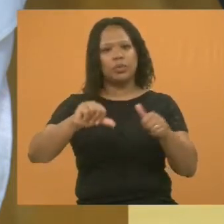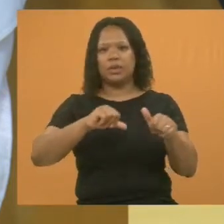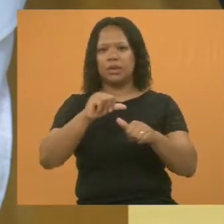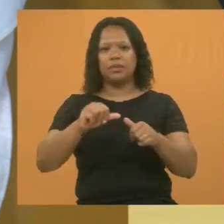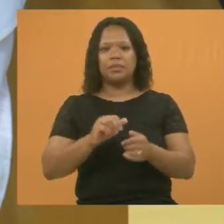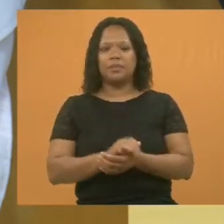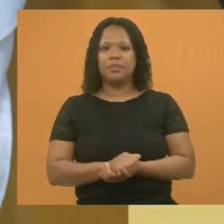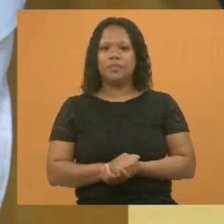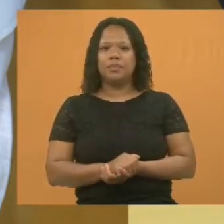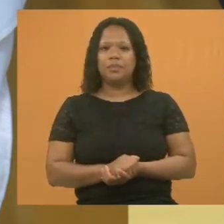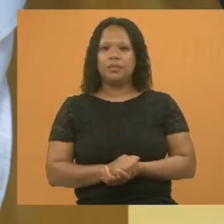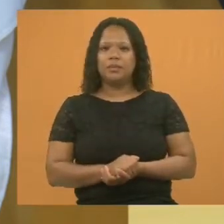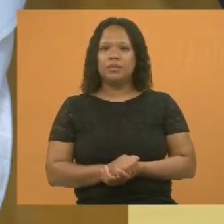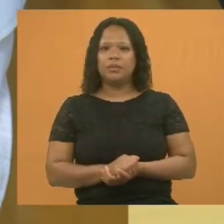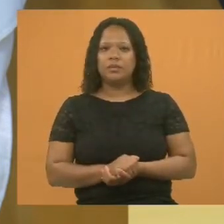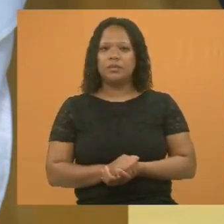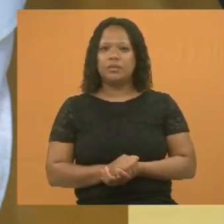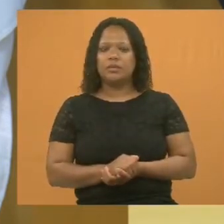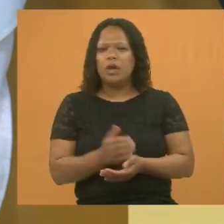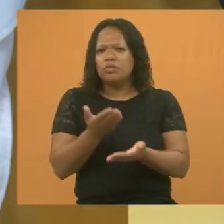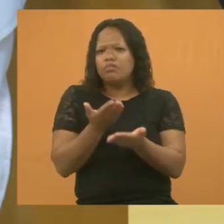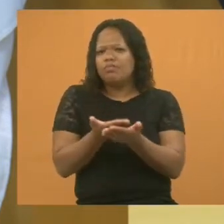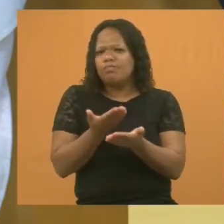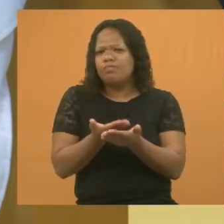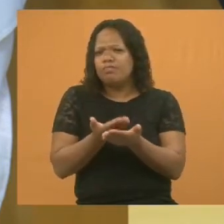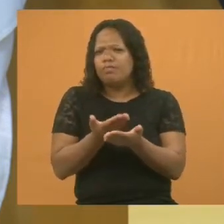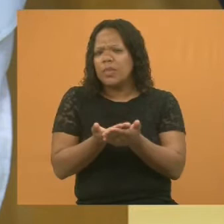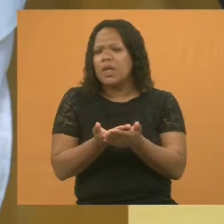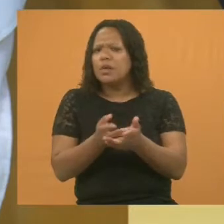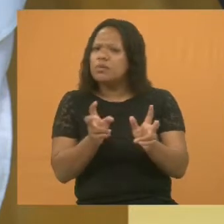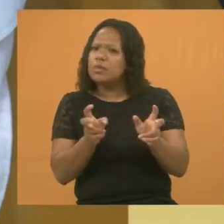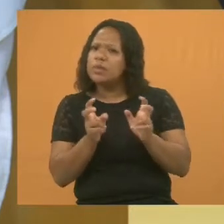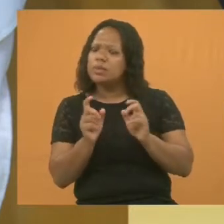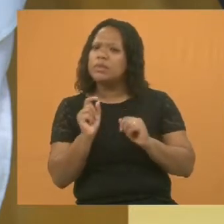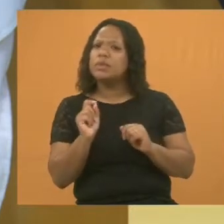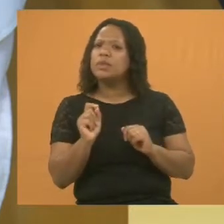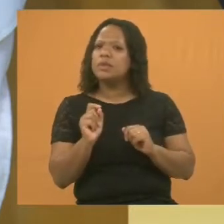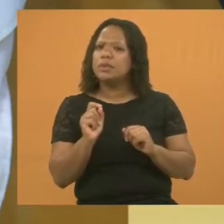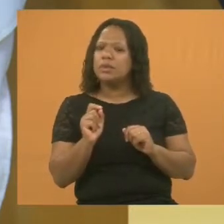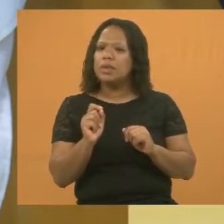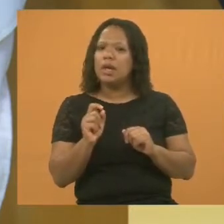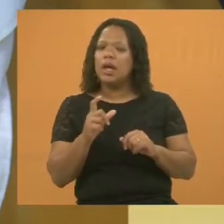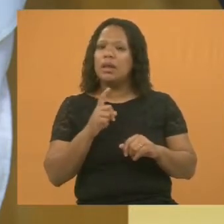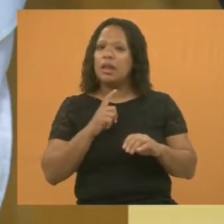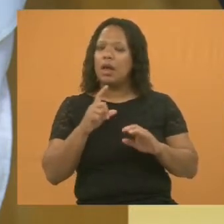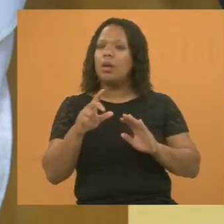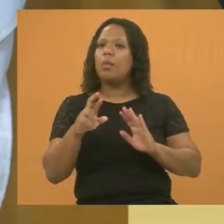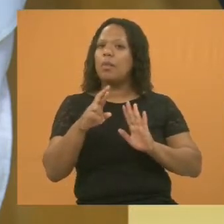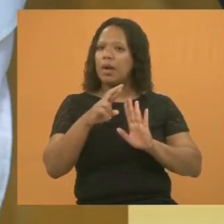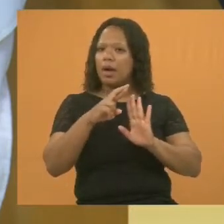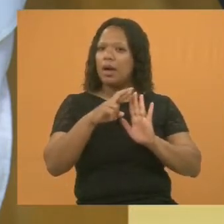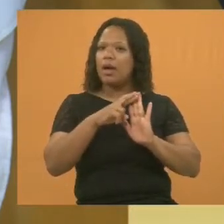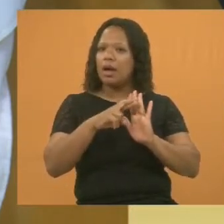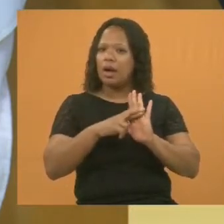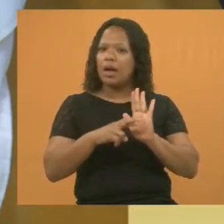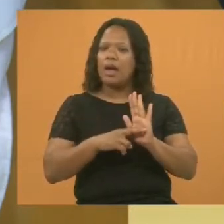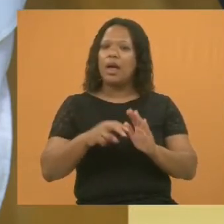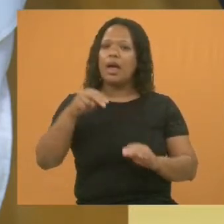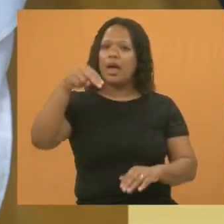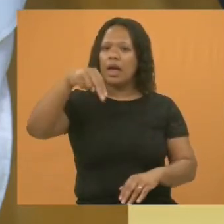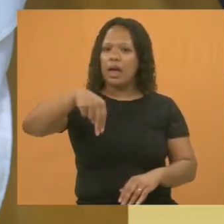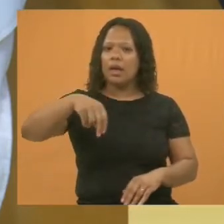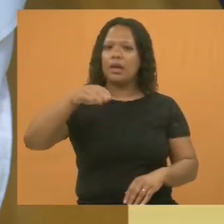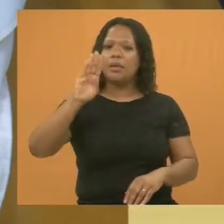modificam. Ao estudar o assunto, eu verifiquei que existe uma norma brasileira, a